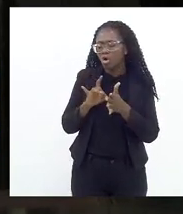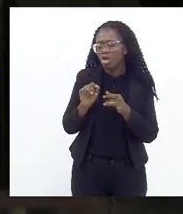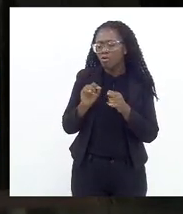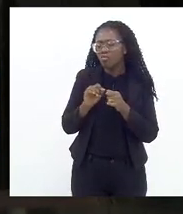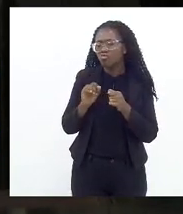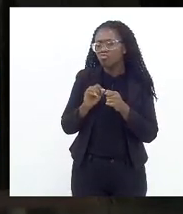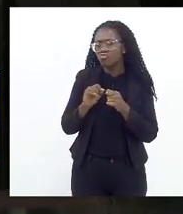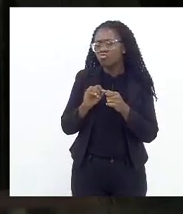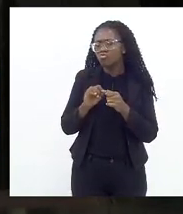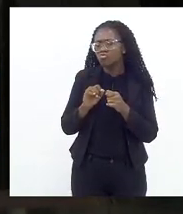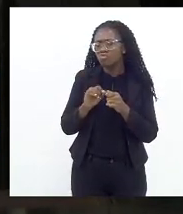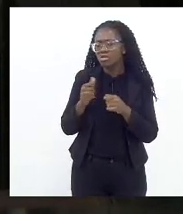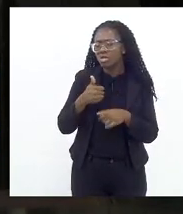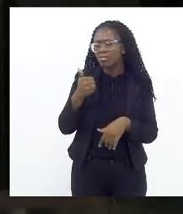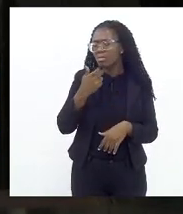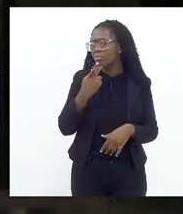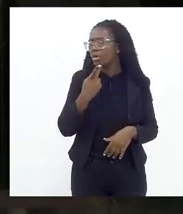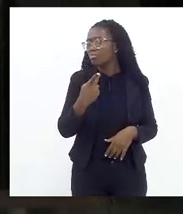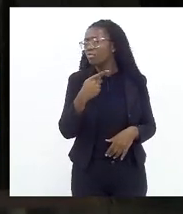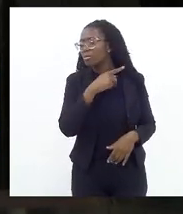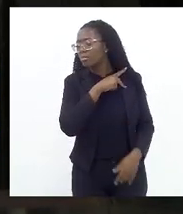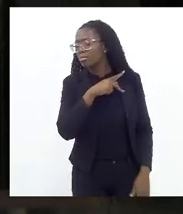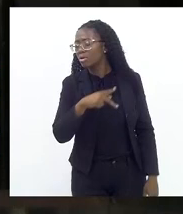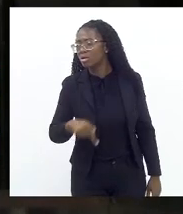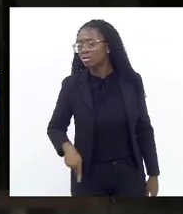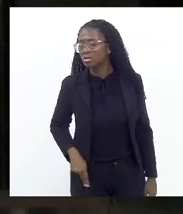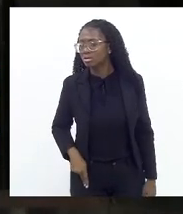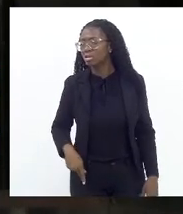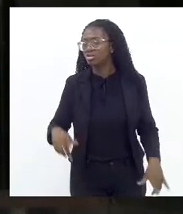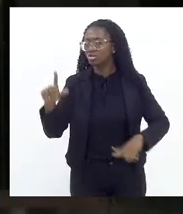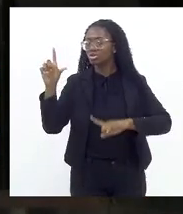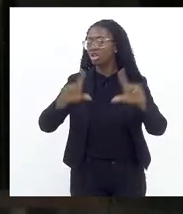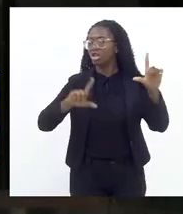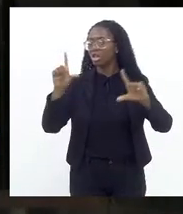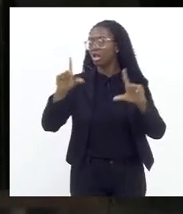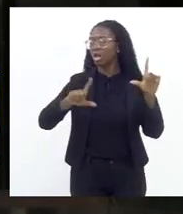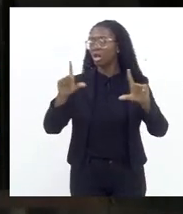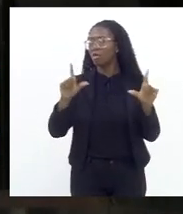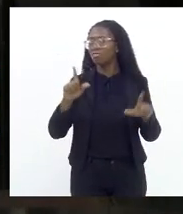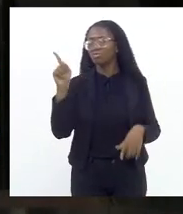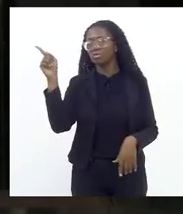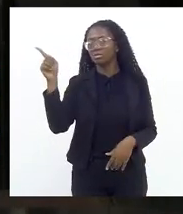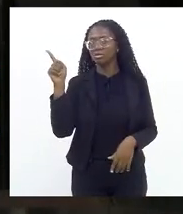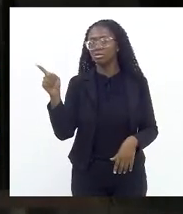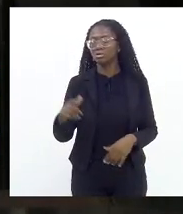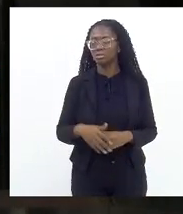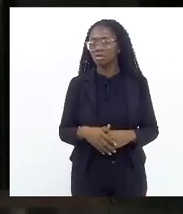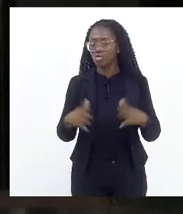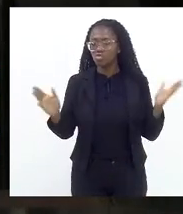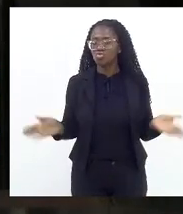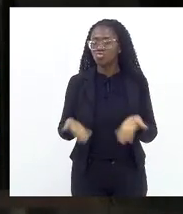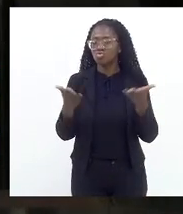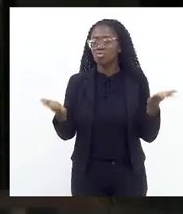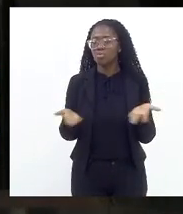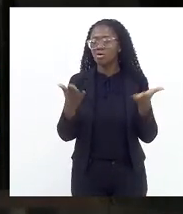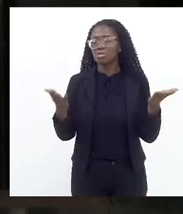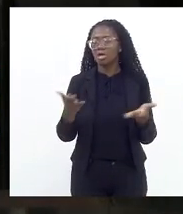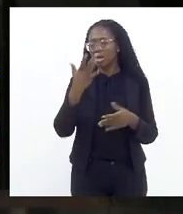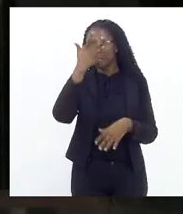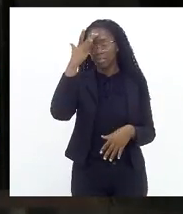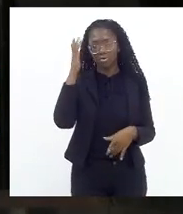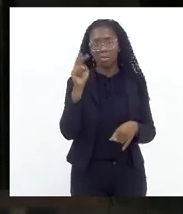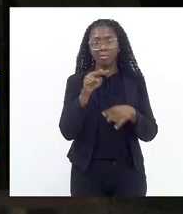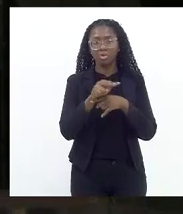da primeira declaração do presidente da República em cadeia nacional de televisão, incitando as pessoas a não se